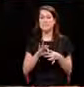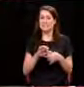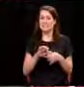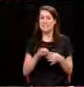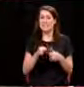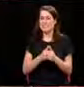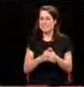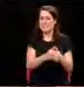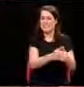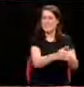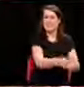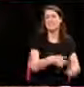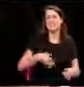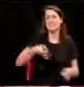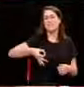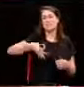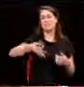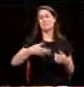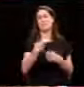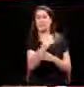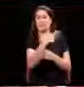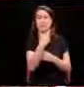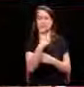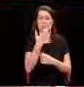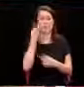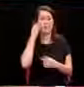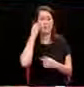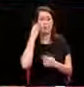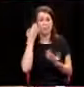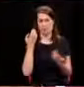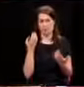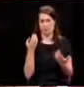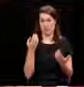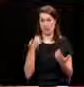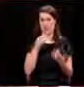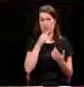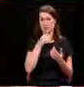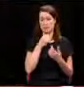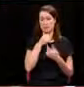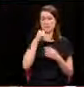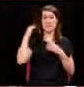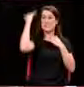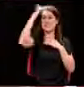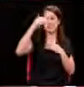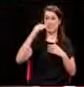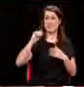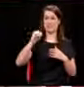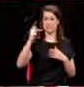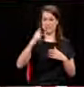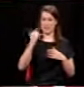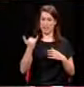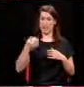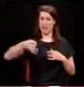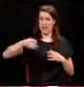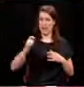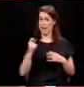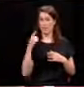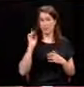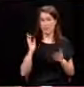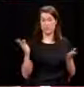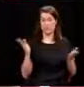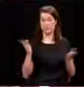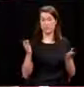rede do operador, não é uma videochamada de Skype, nem de FaceTime, nem desse tipo de videochamada, tem que ser mesmo